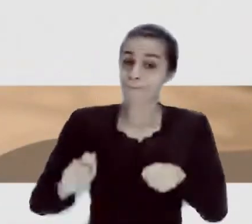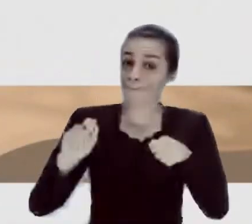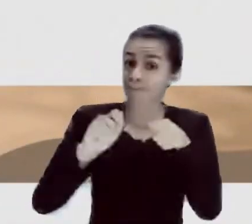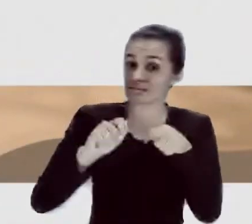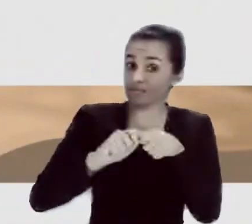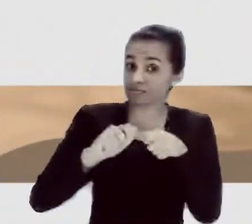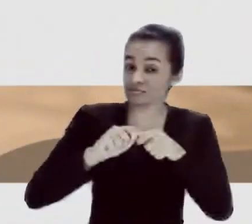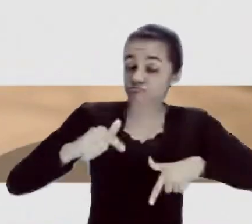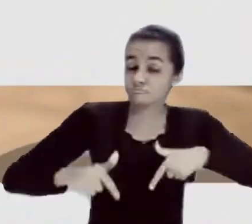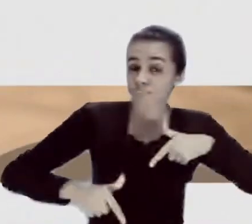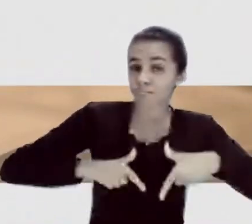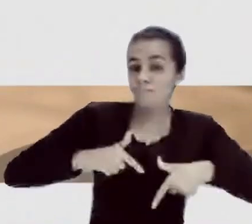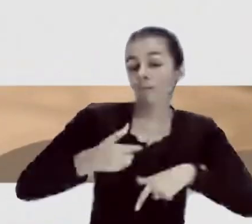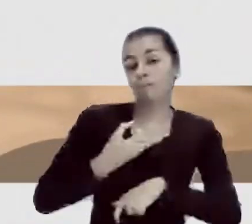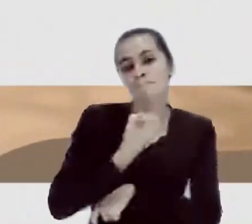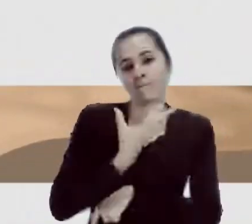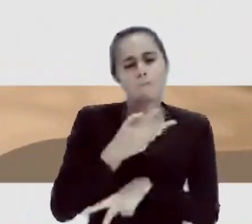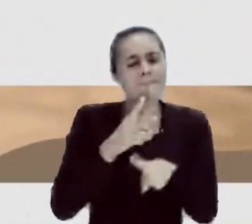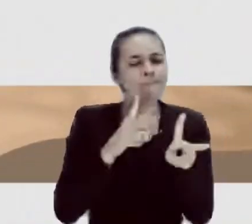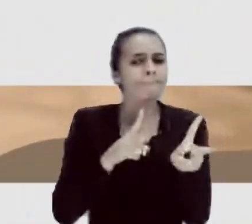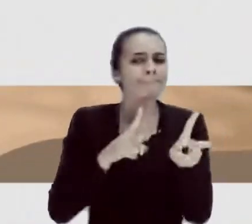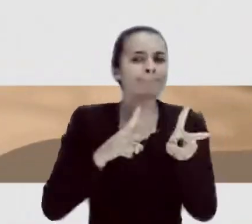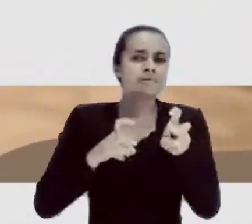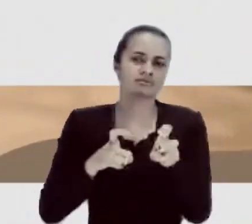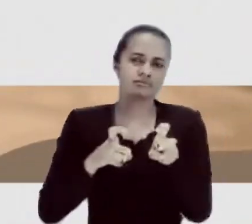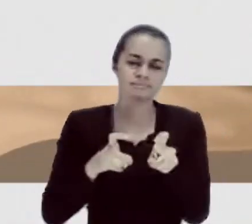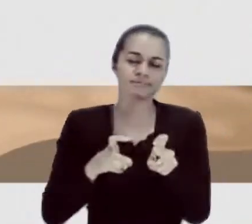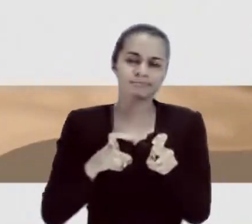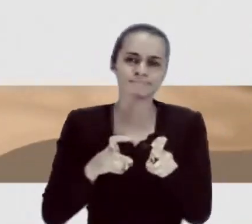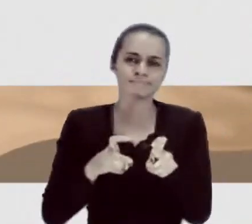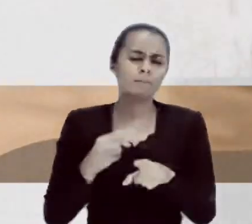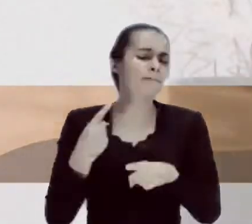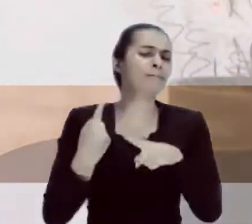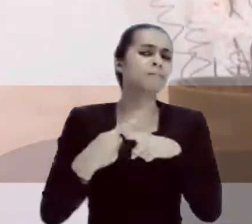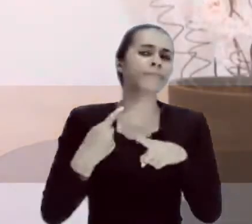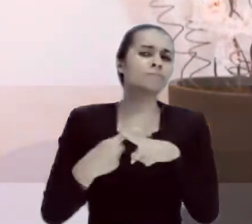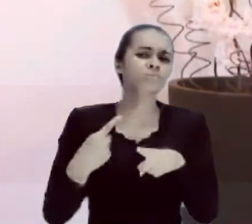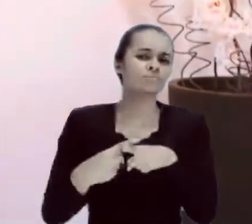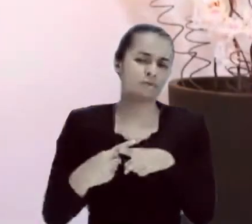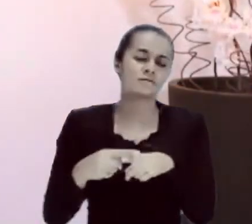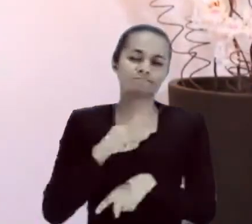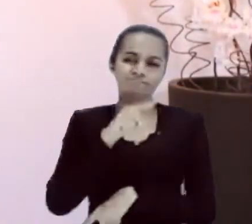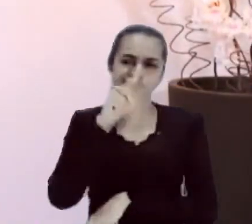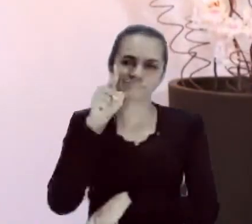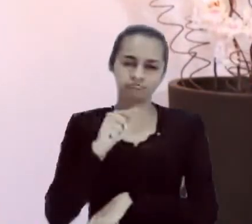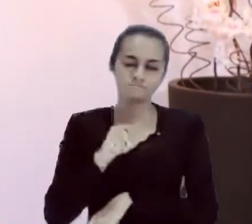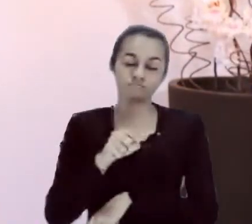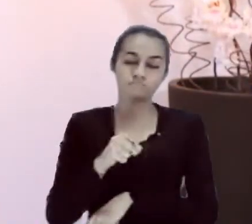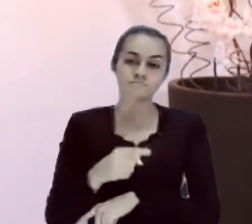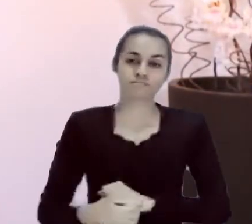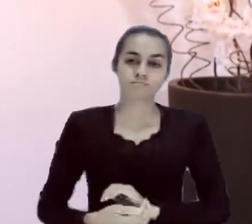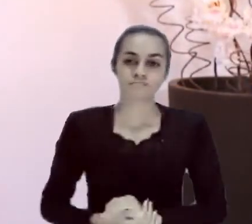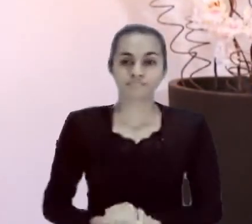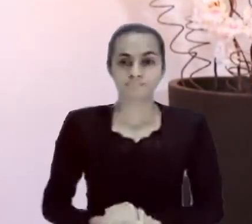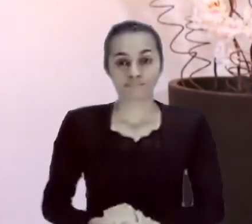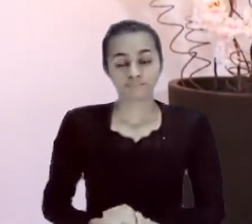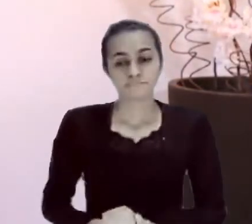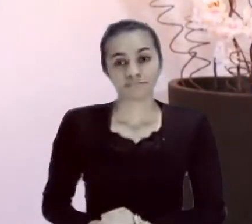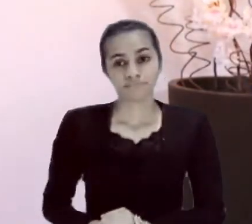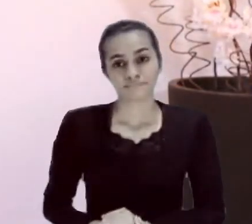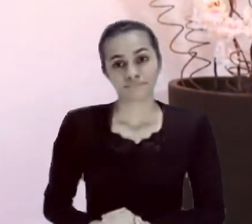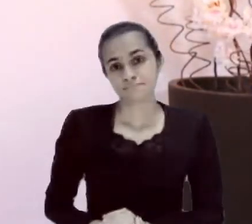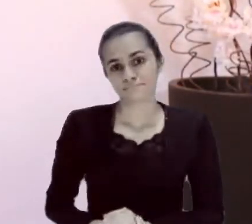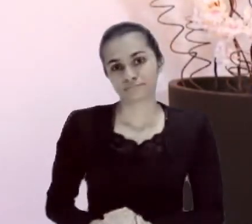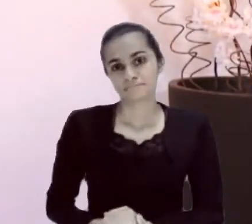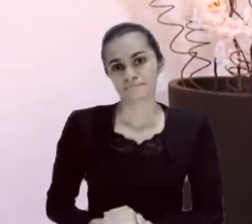obras. Perceba que há um porquê disso. Então, para o que é que a